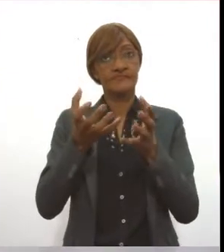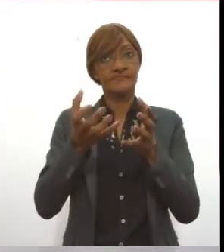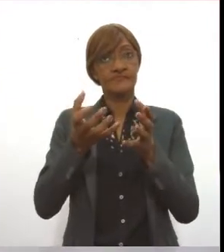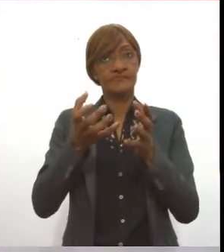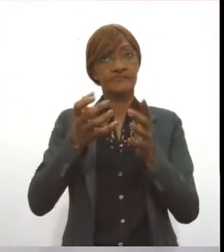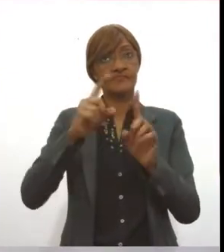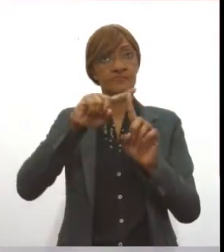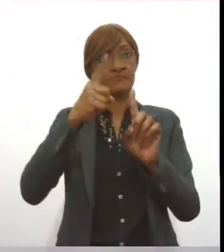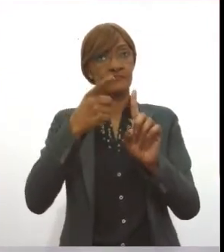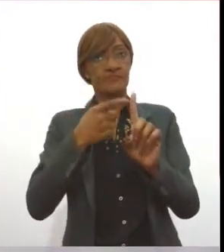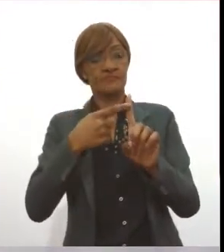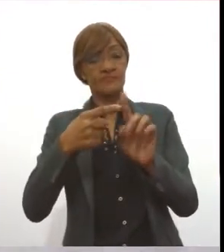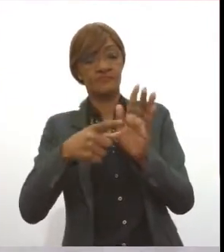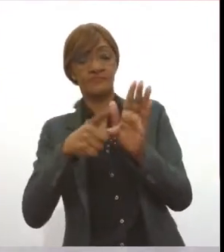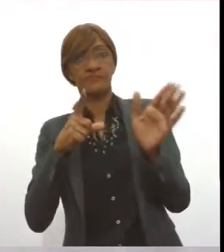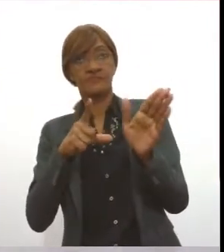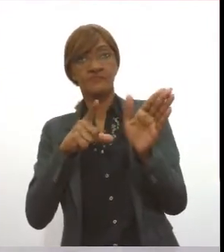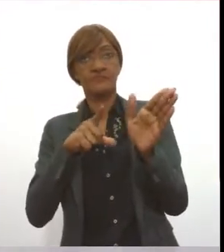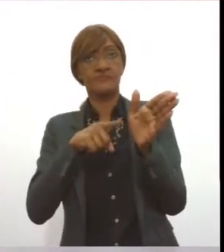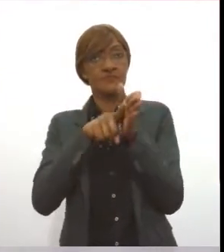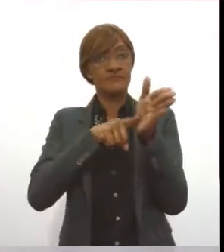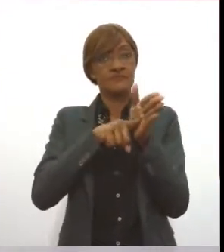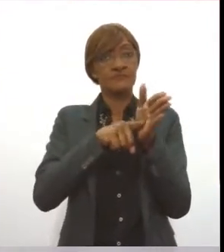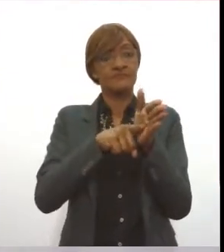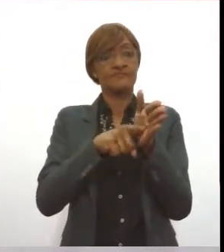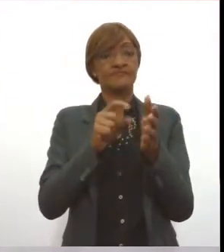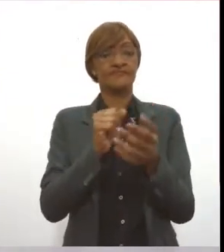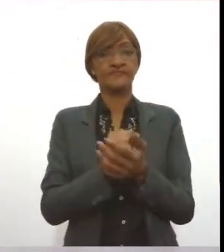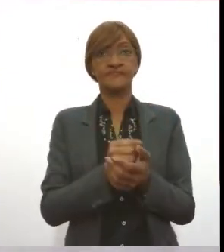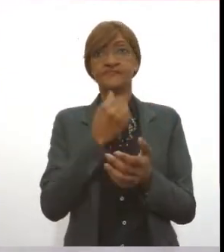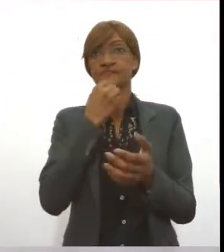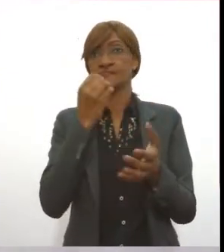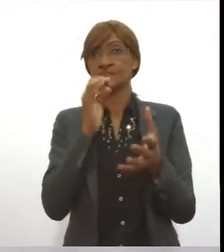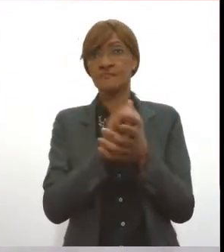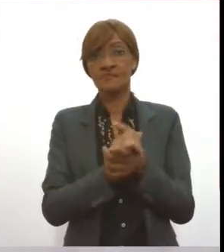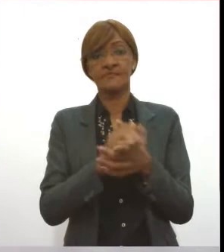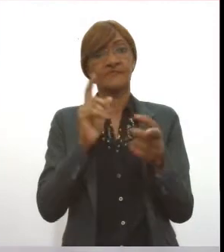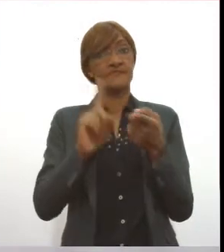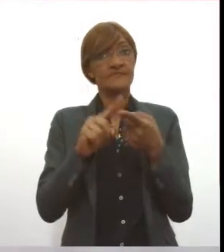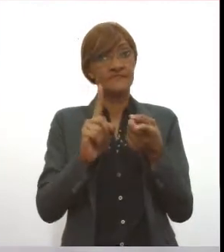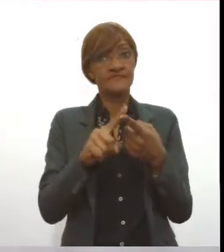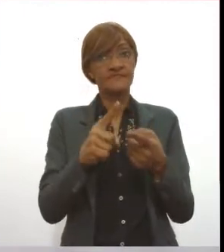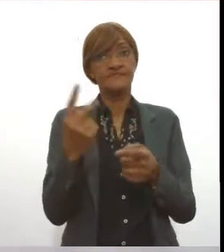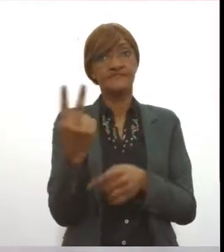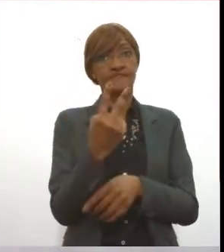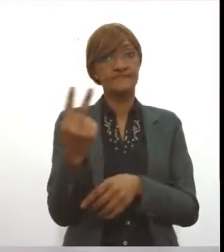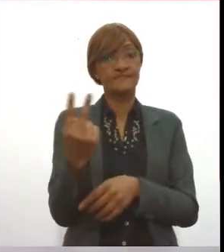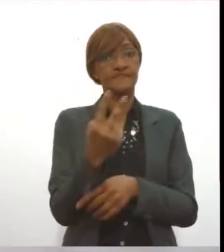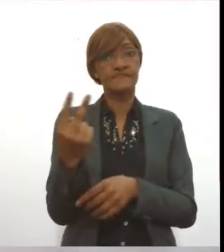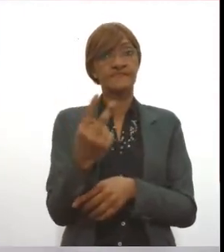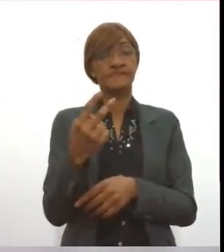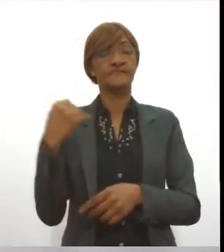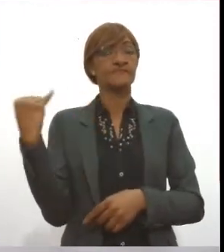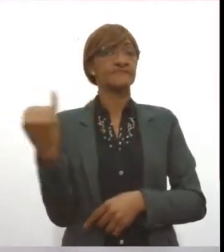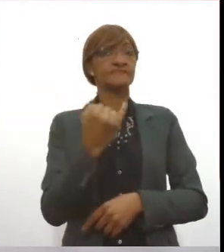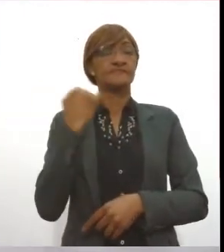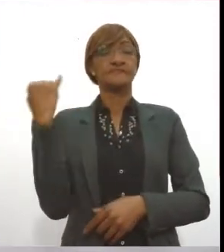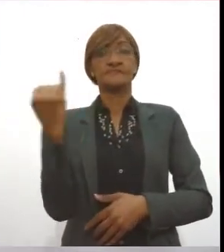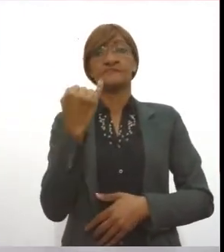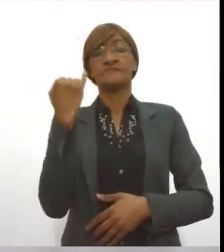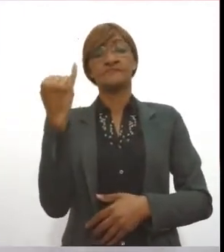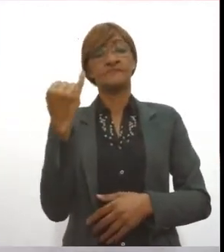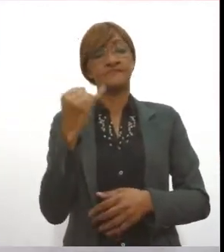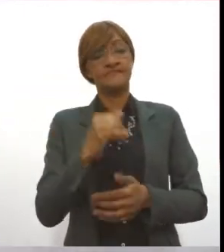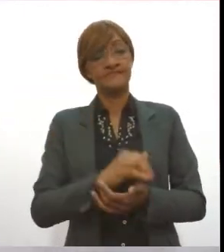logo. E também o marido, o parceiro sexual. É importante envolver o parceiro